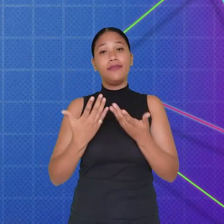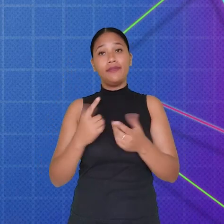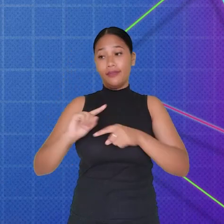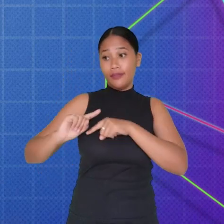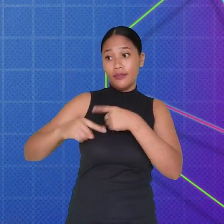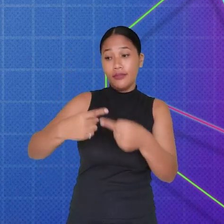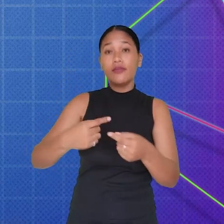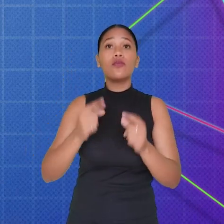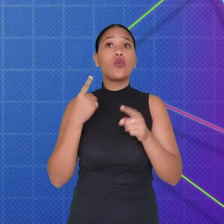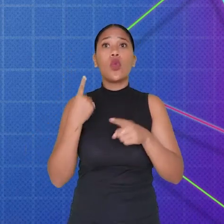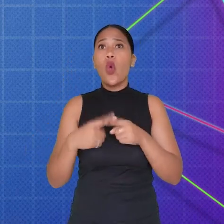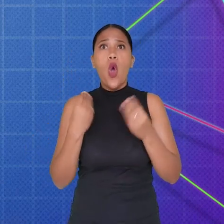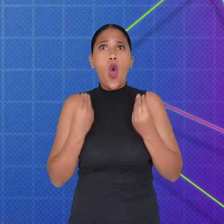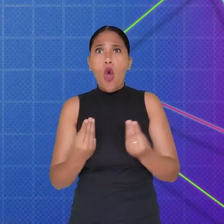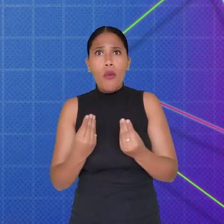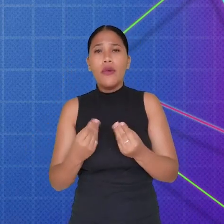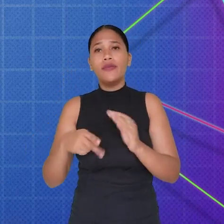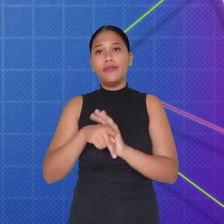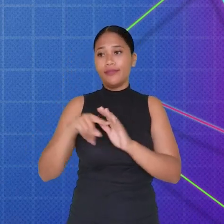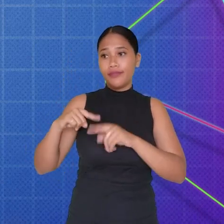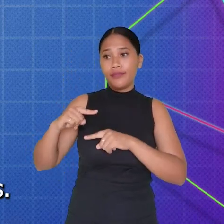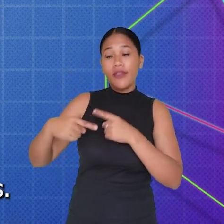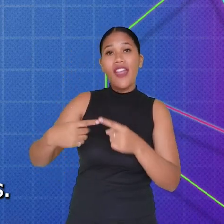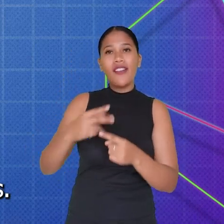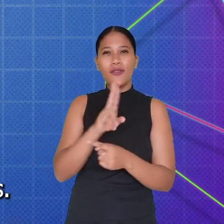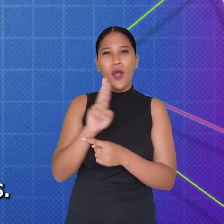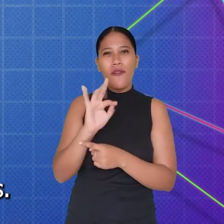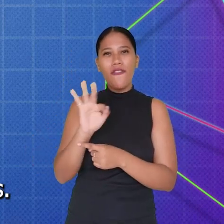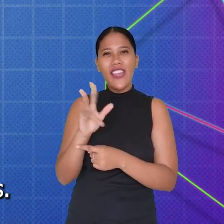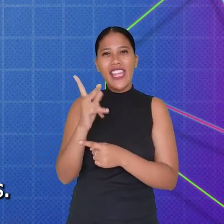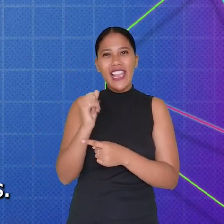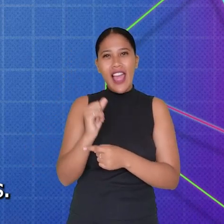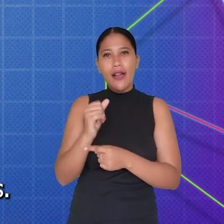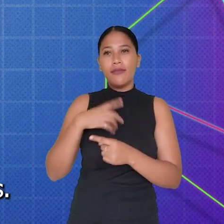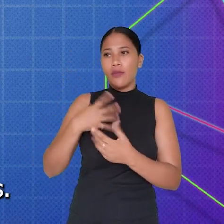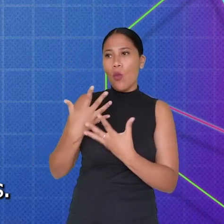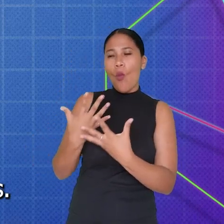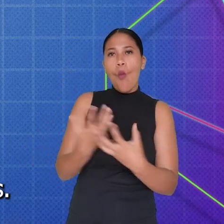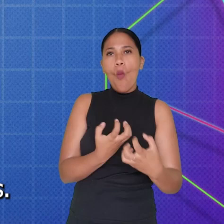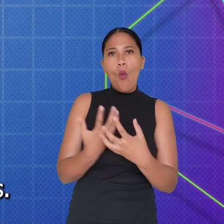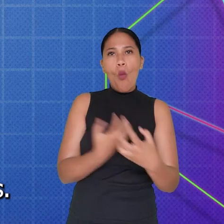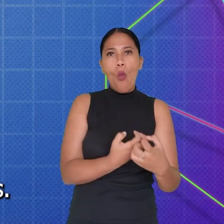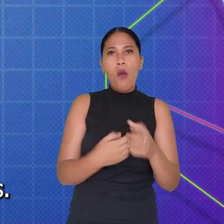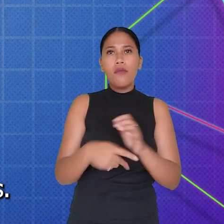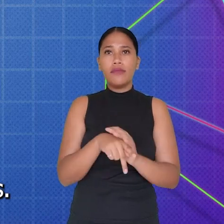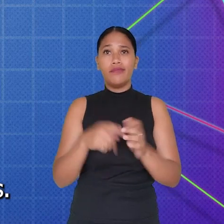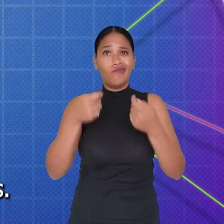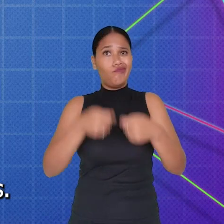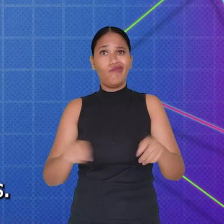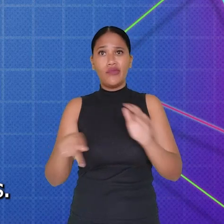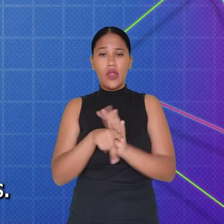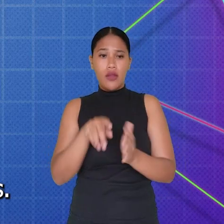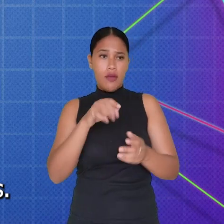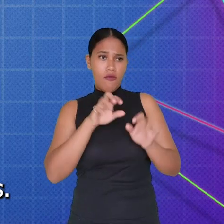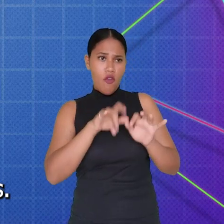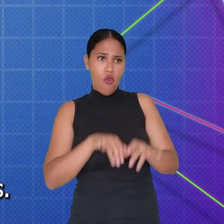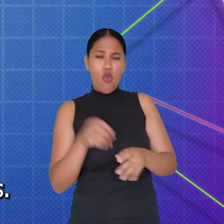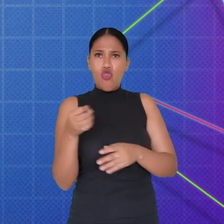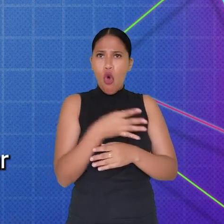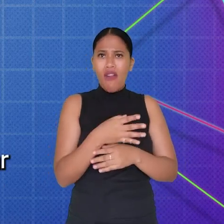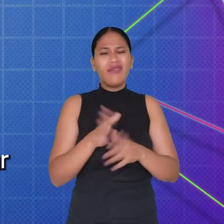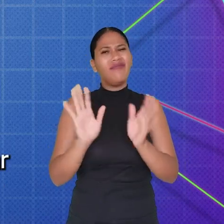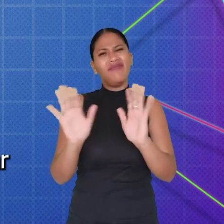herança funciona permitindo que a classe filha acesse e utilize os atributos e comportamentos da classe pai sem precisar